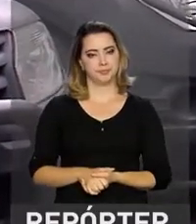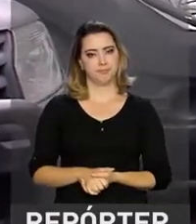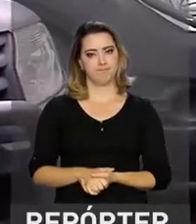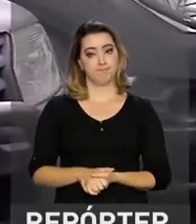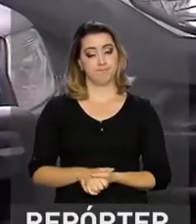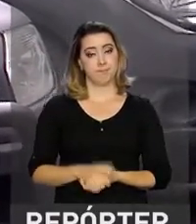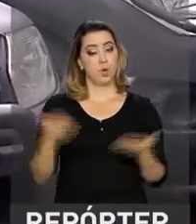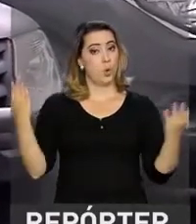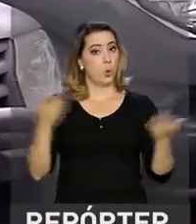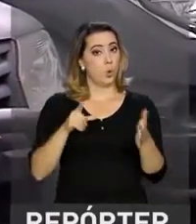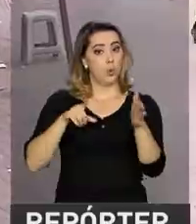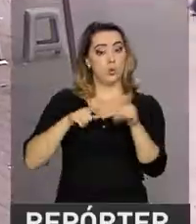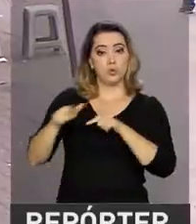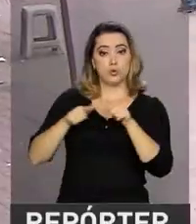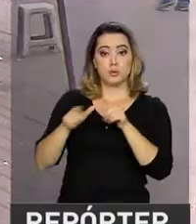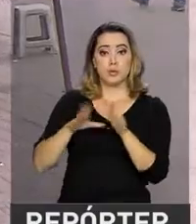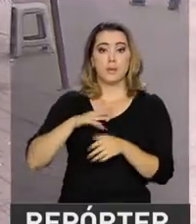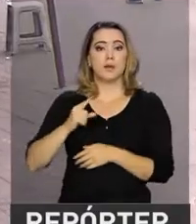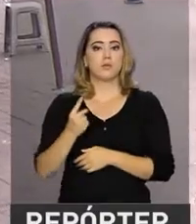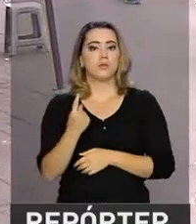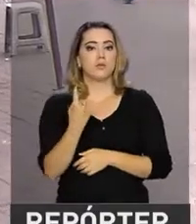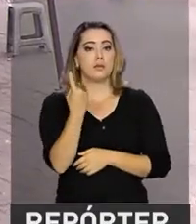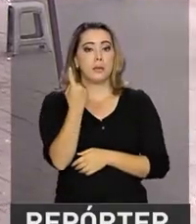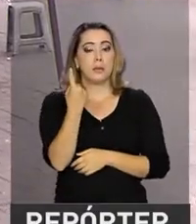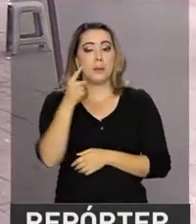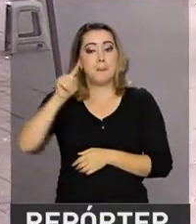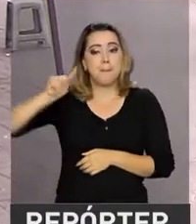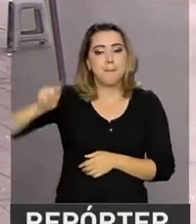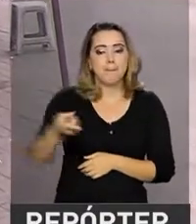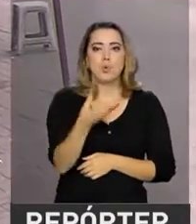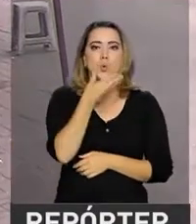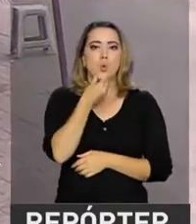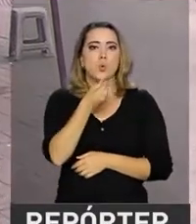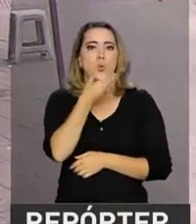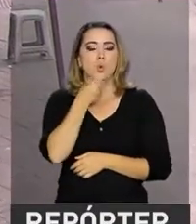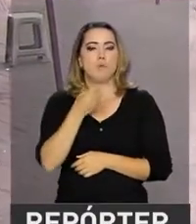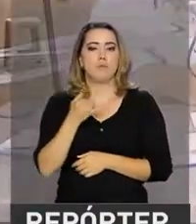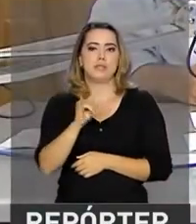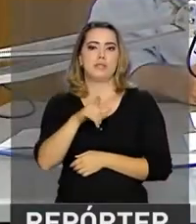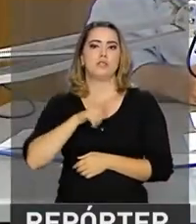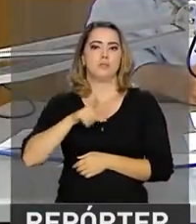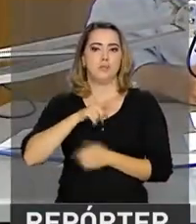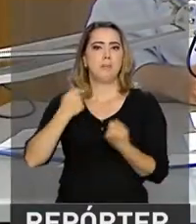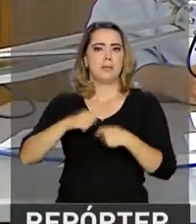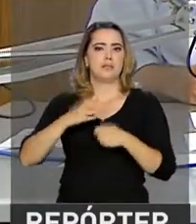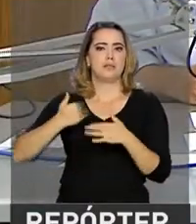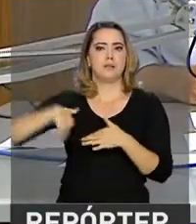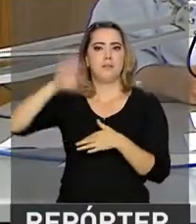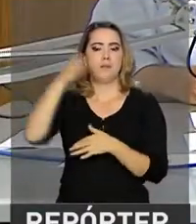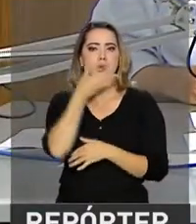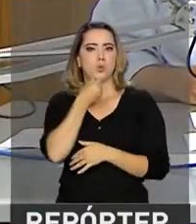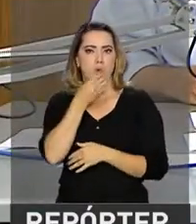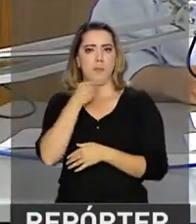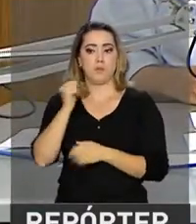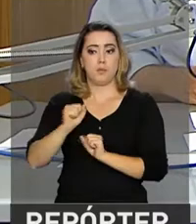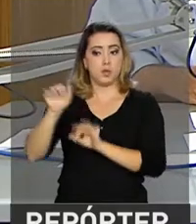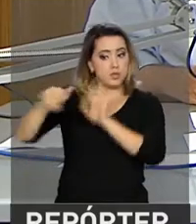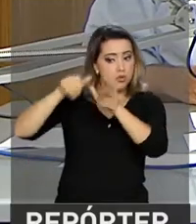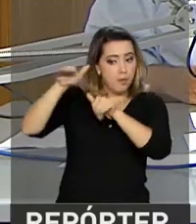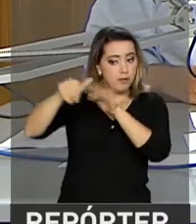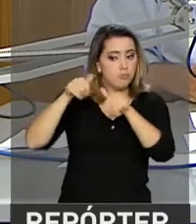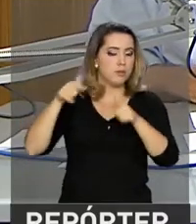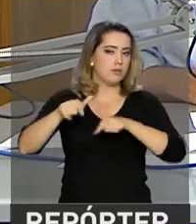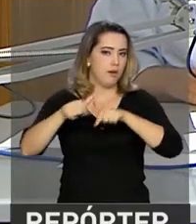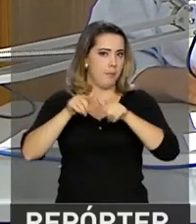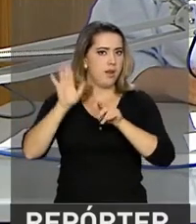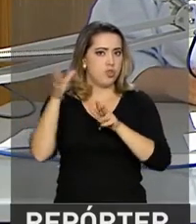que começou hoje conta com quase 1.000 homens das Forças Armadas. Se houver necessidade, mais militares podem atuar já de